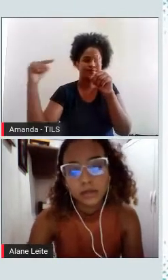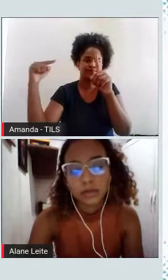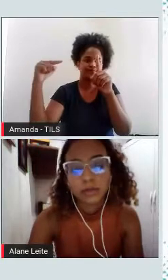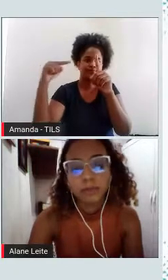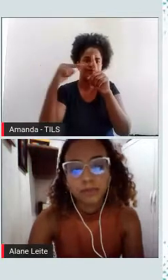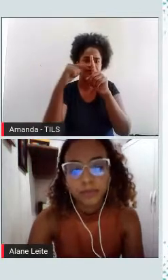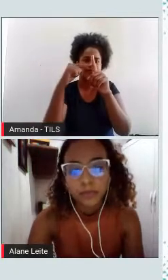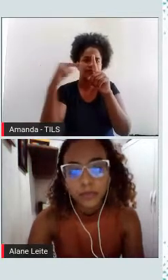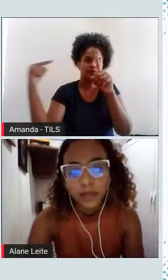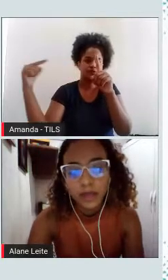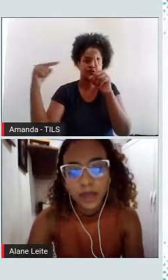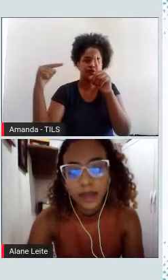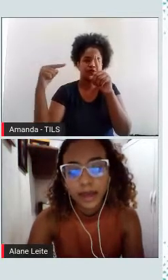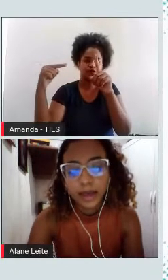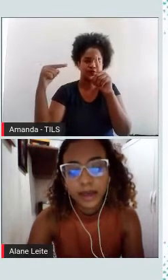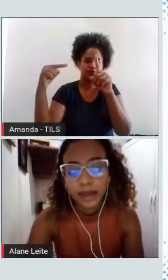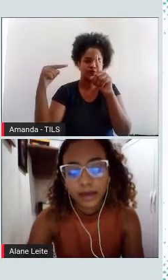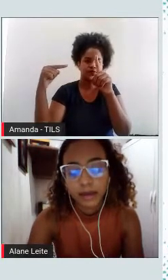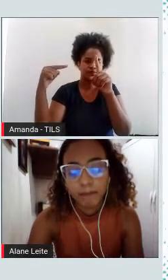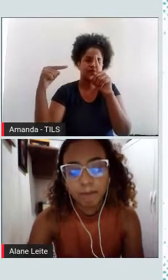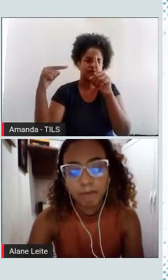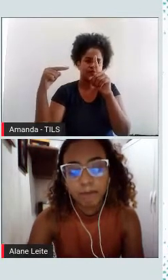mais gasoso.